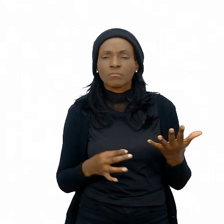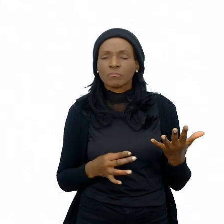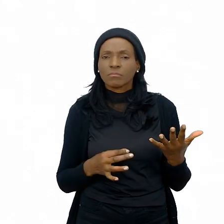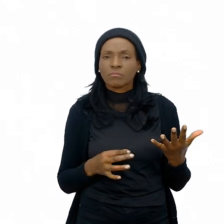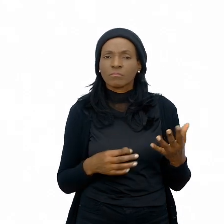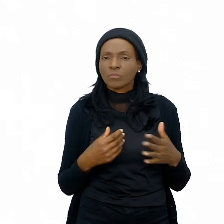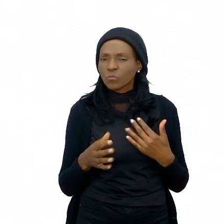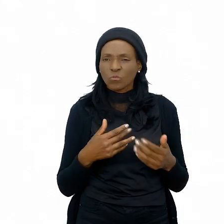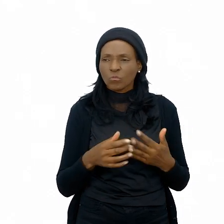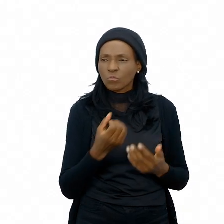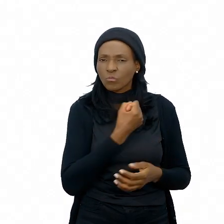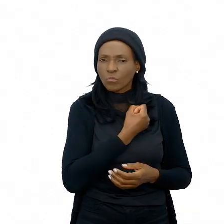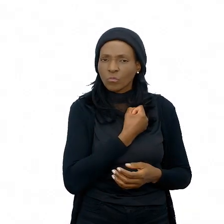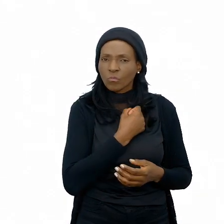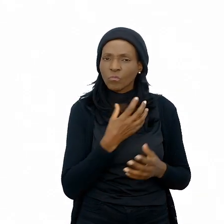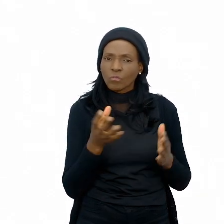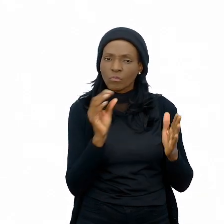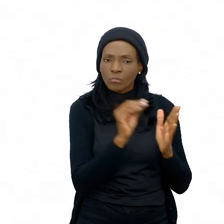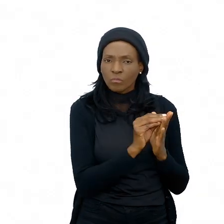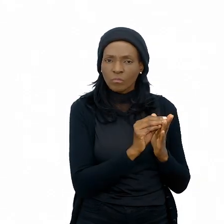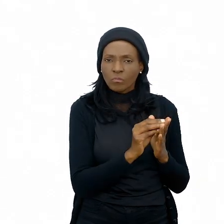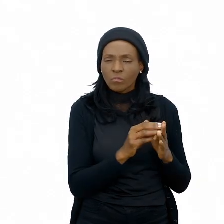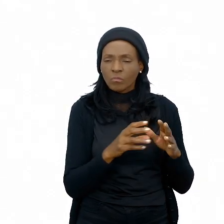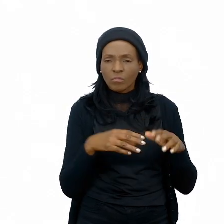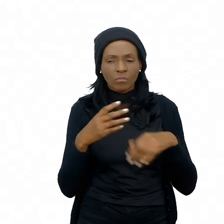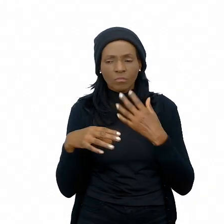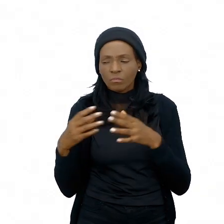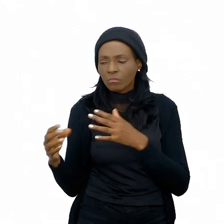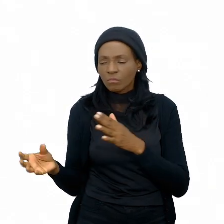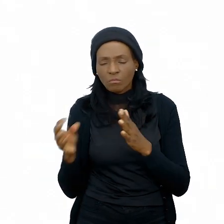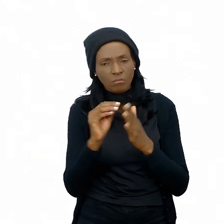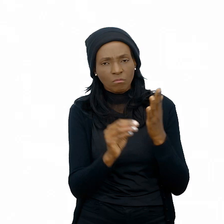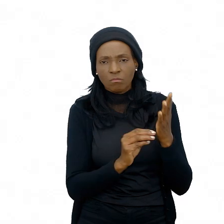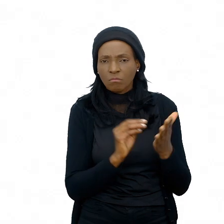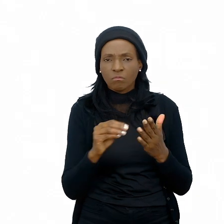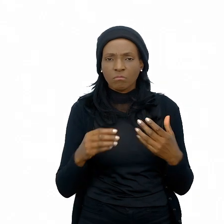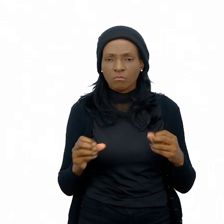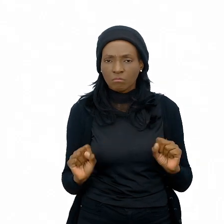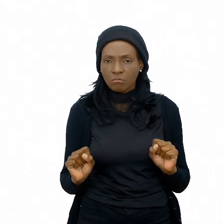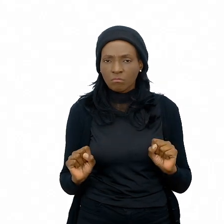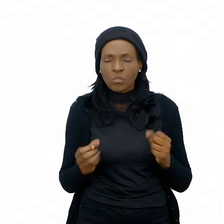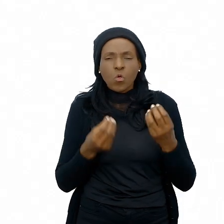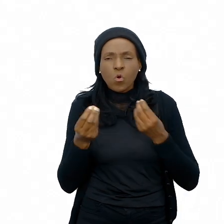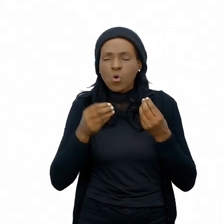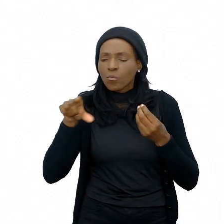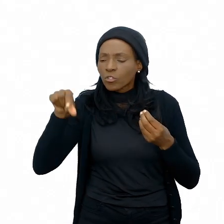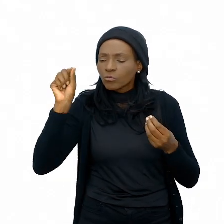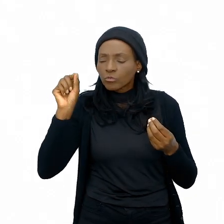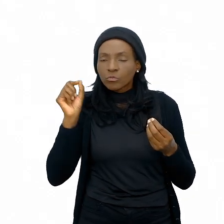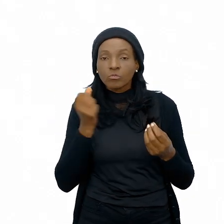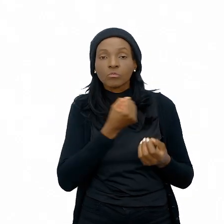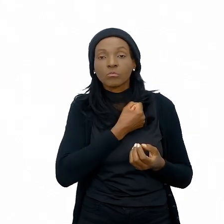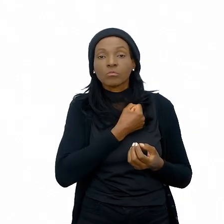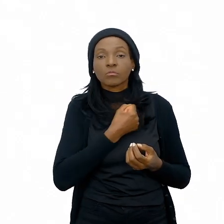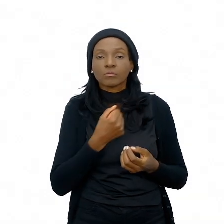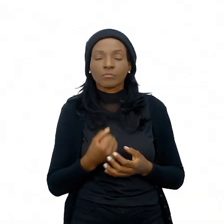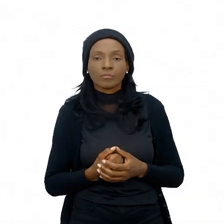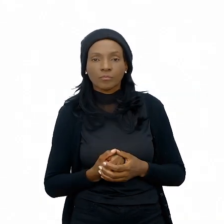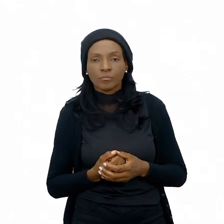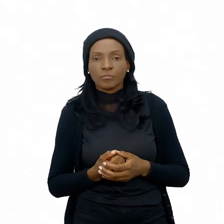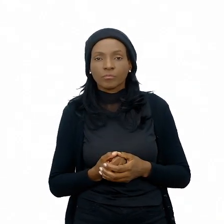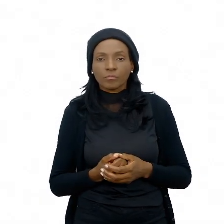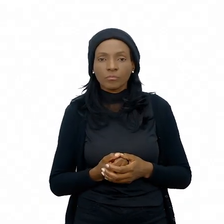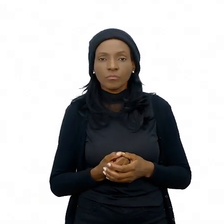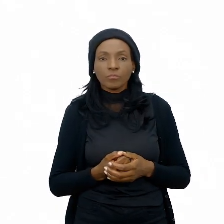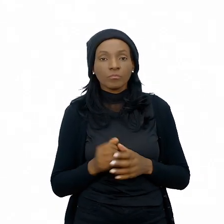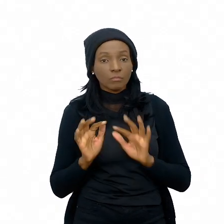coloco qualquer número, eu coloco de qualquer jeito. Como que eu seleciono os números?